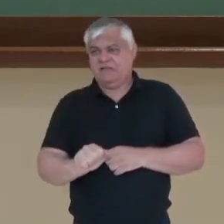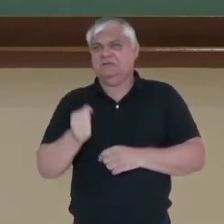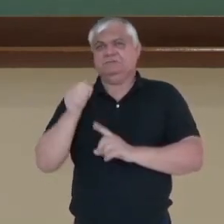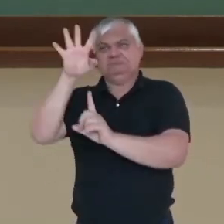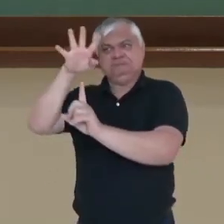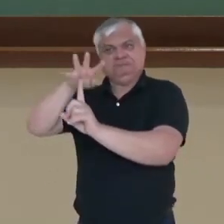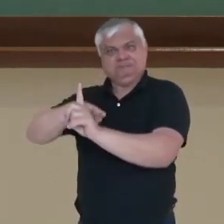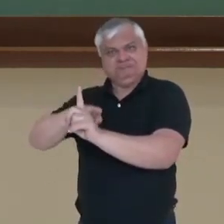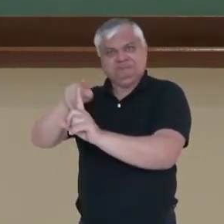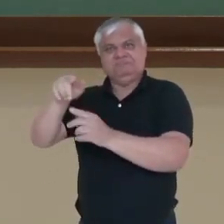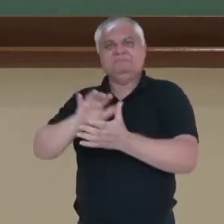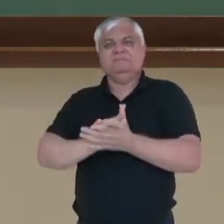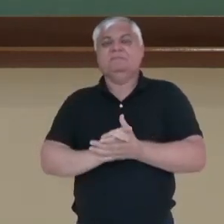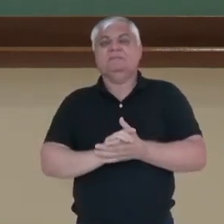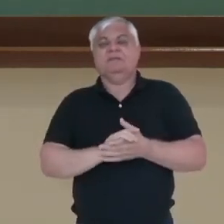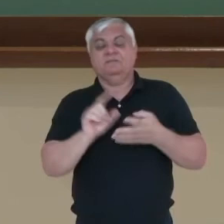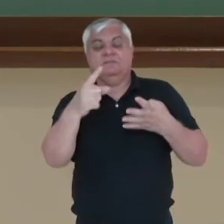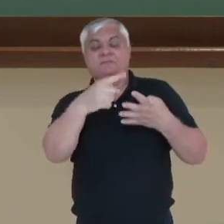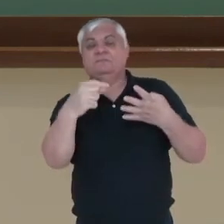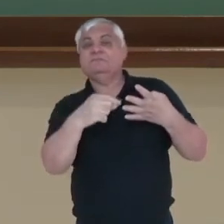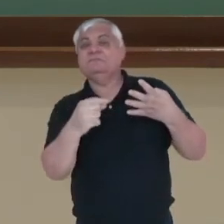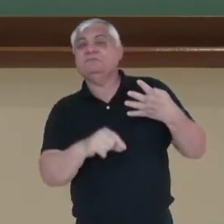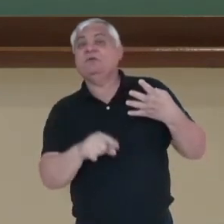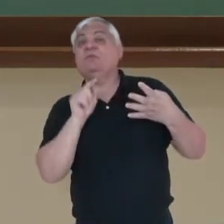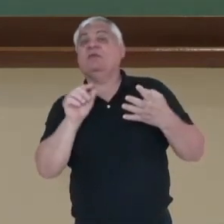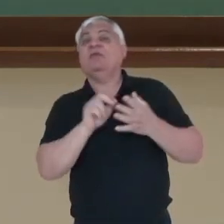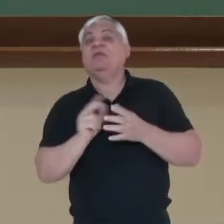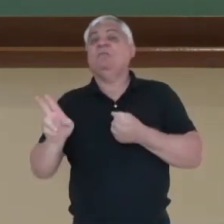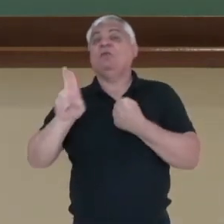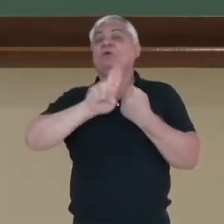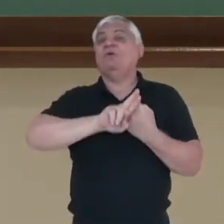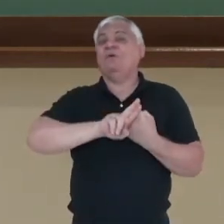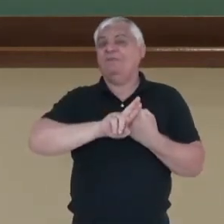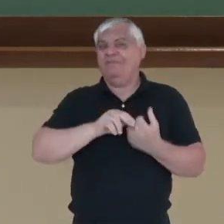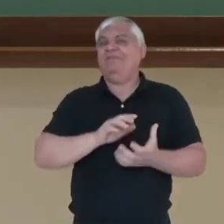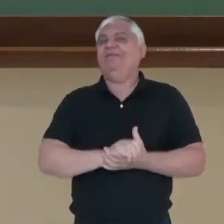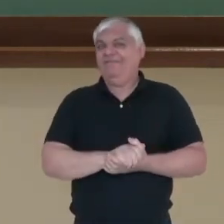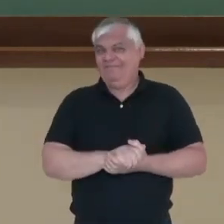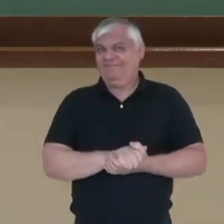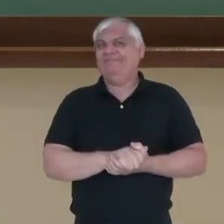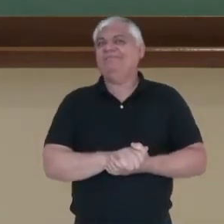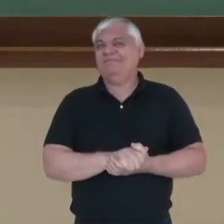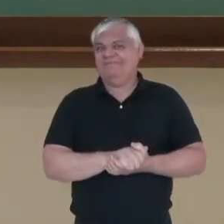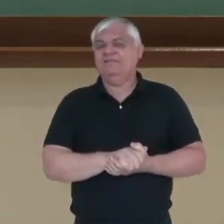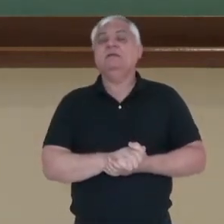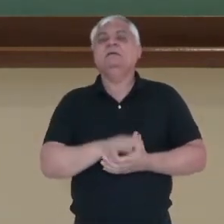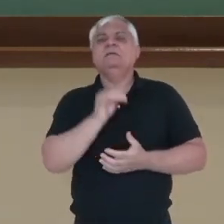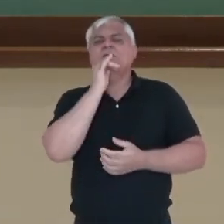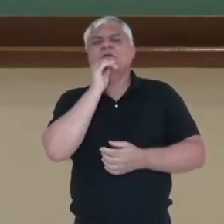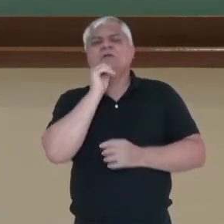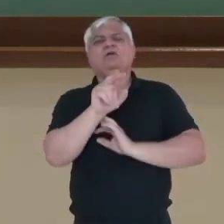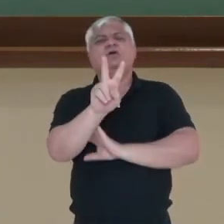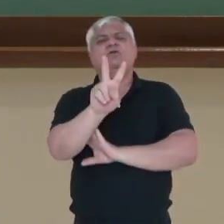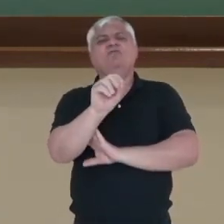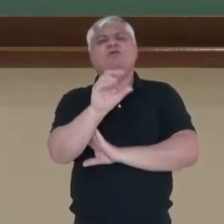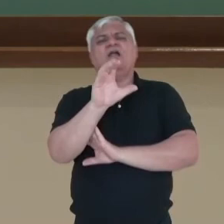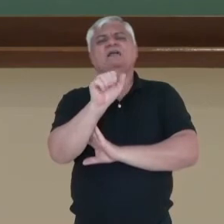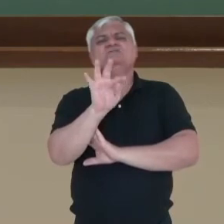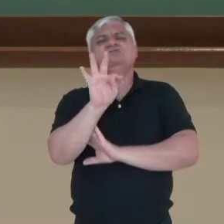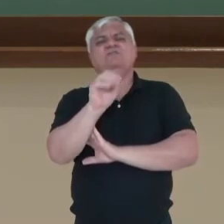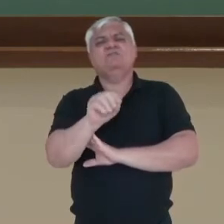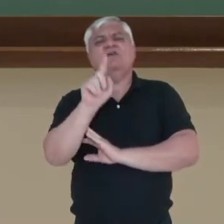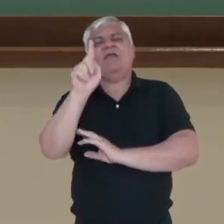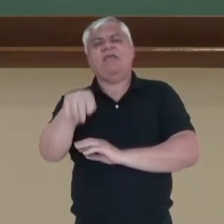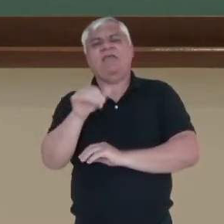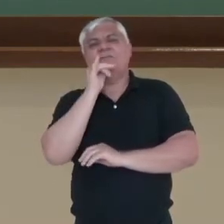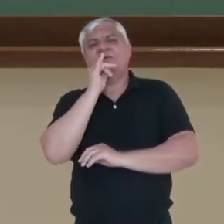é o pronome de tratamento adequado já aqui no vocativo. Vocativo, você sabe, vem do latim